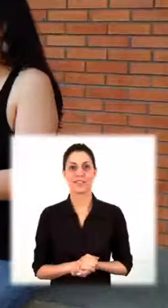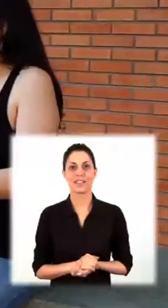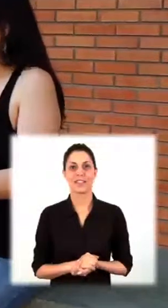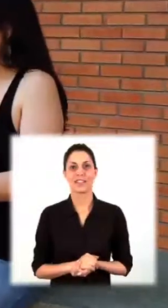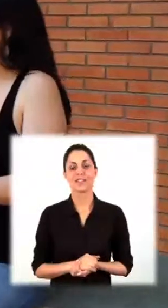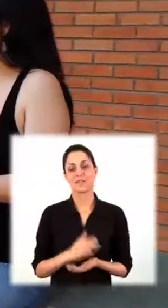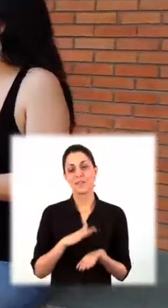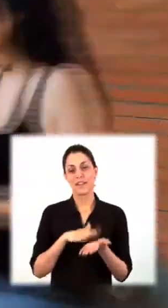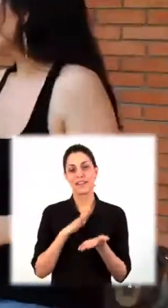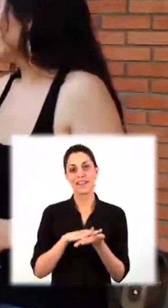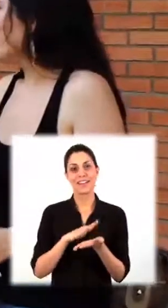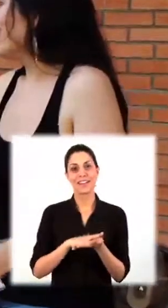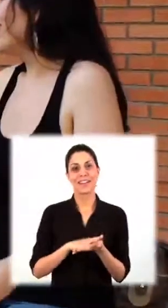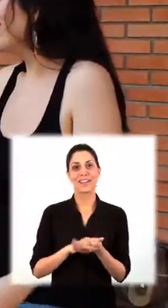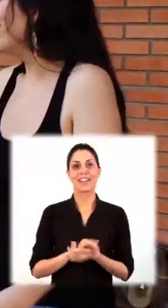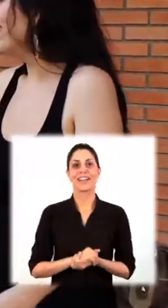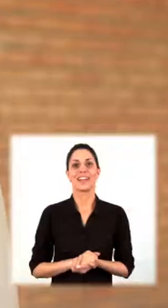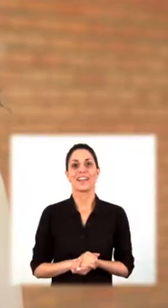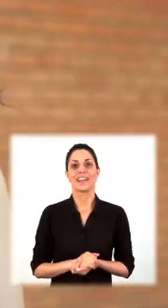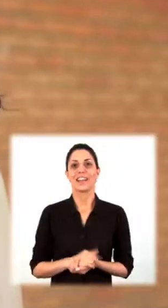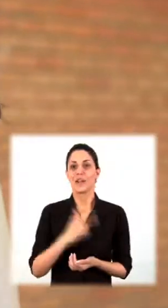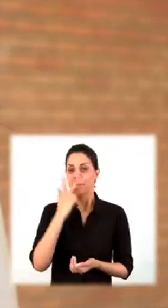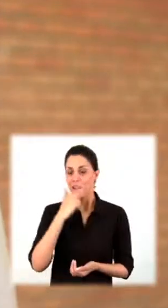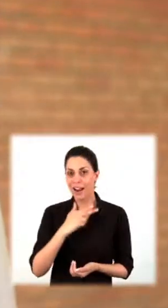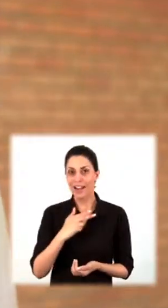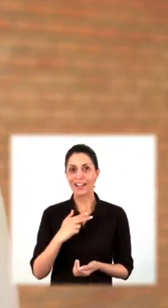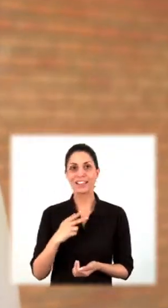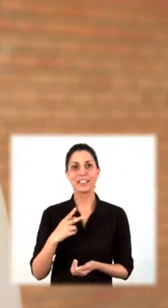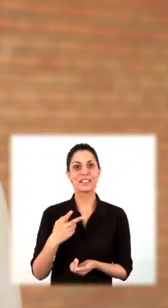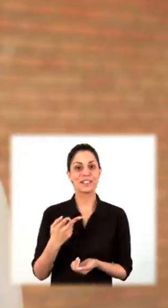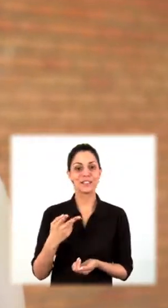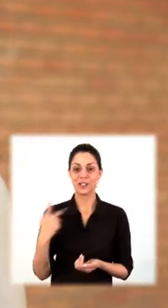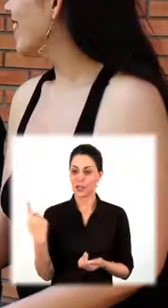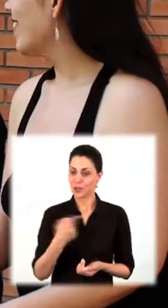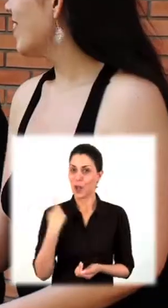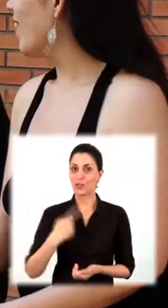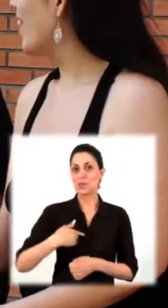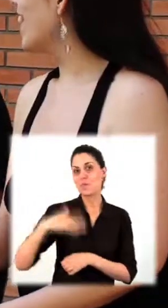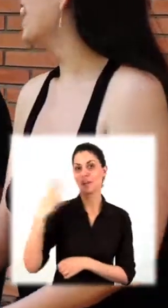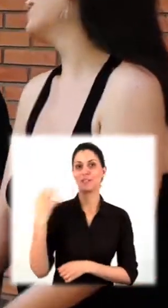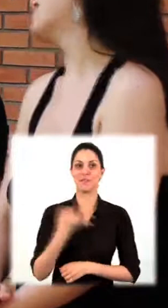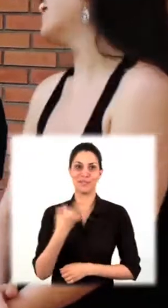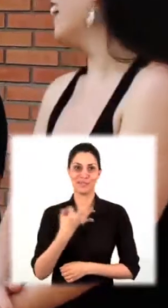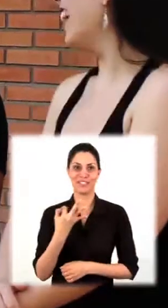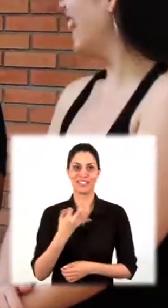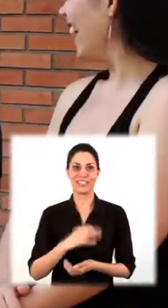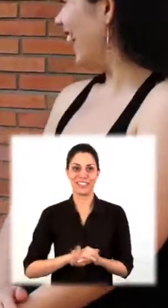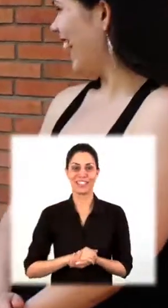Gostei da Pipo. Parabéns! A gente captou o mais que perfeito, não foi, Ruby? Olha!